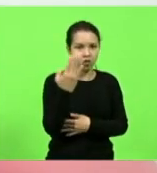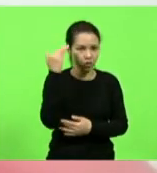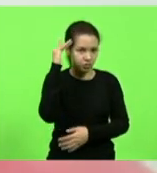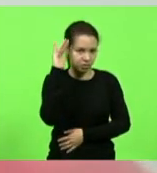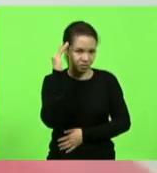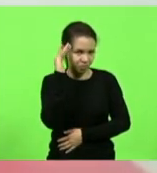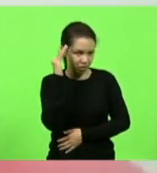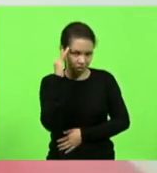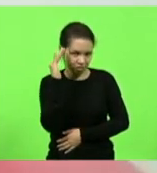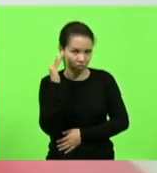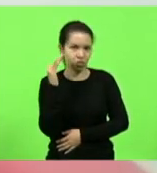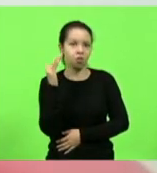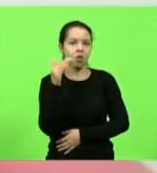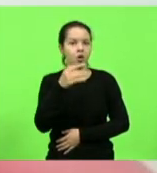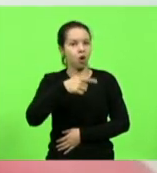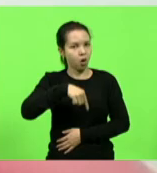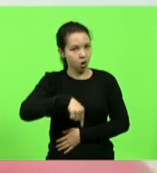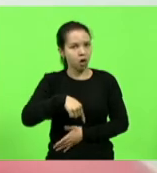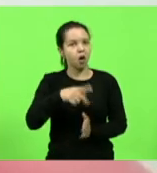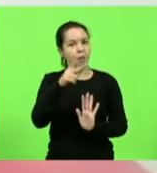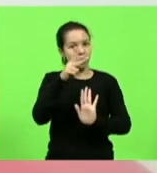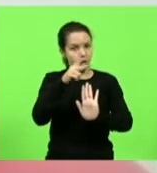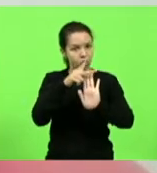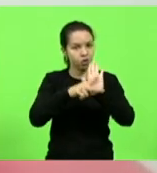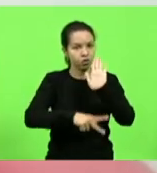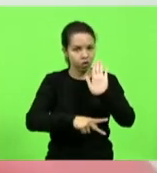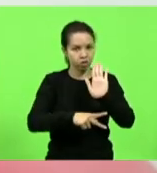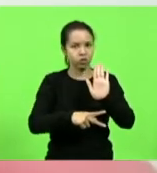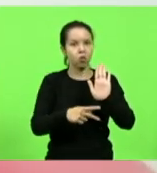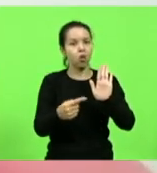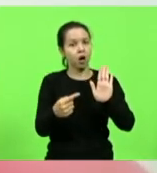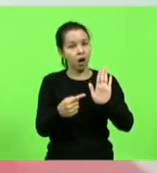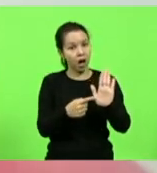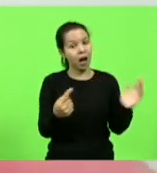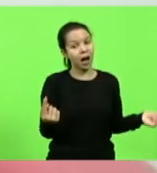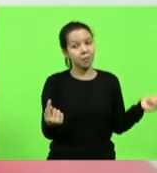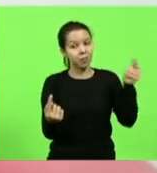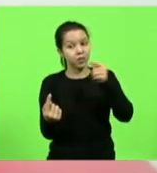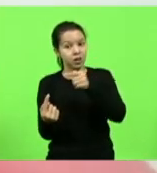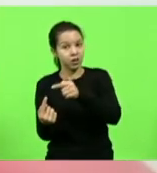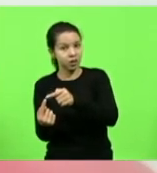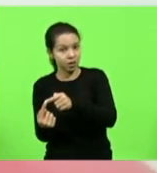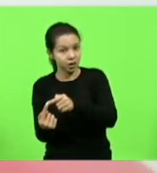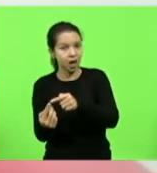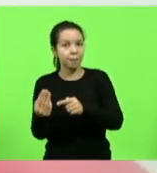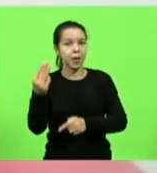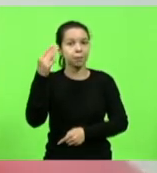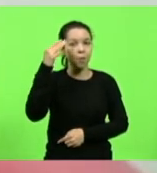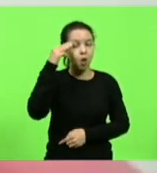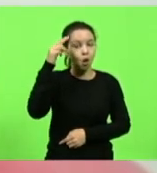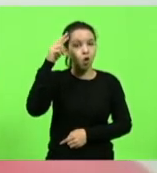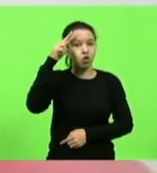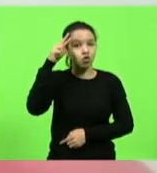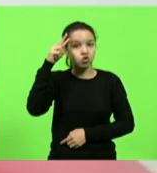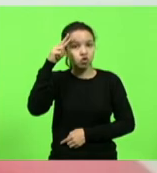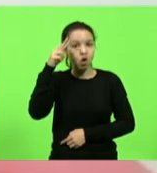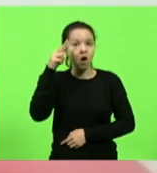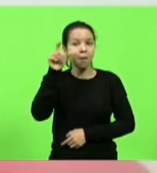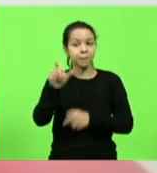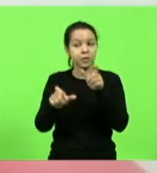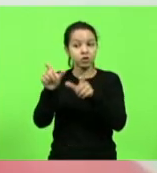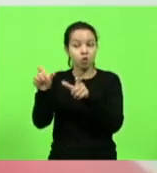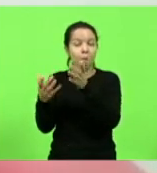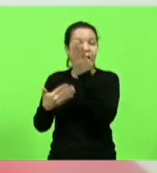interpretações. Este projeto era voltado para as memórias de quem teve uma